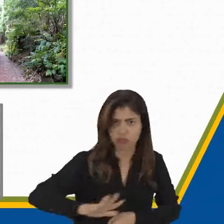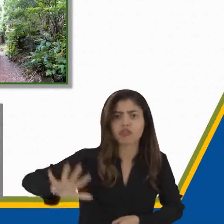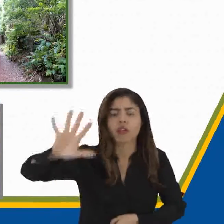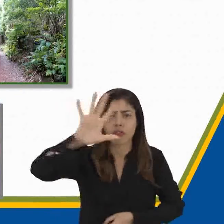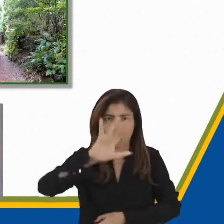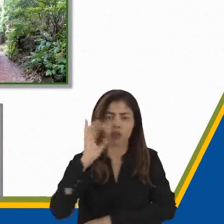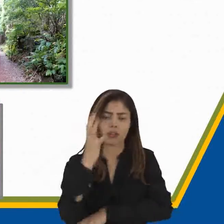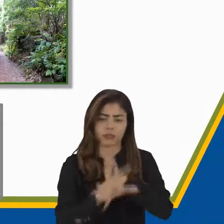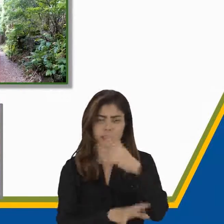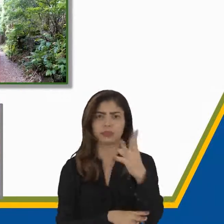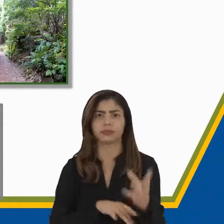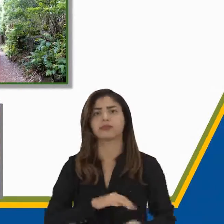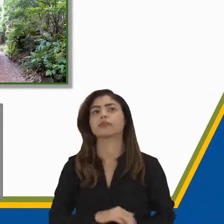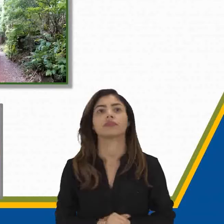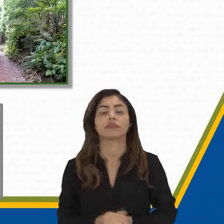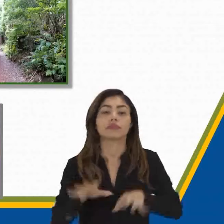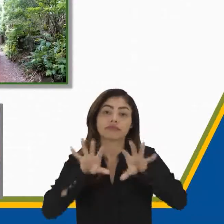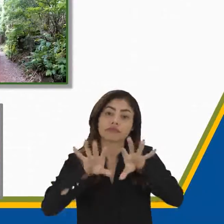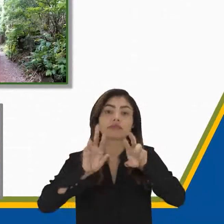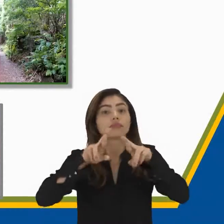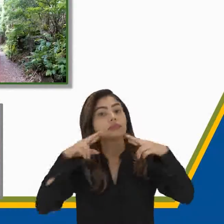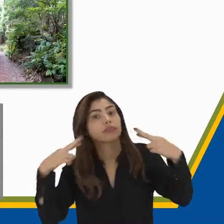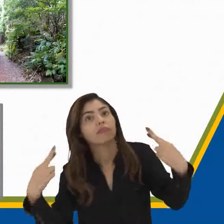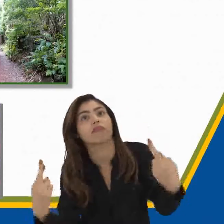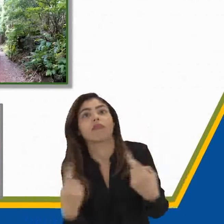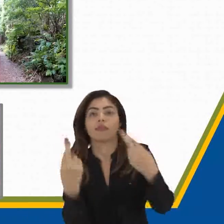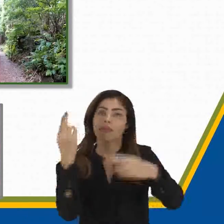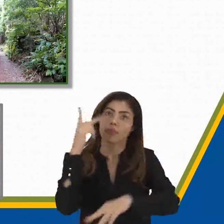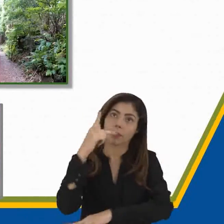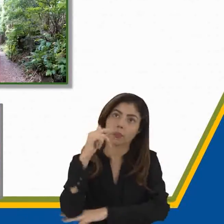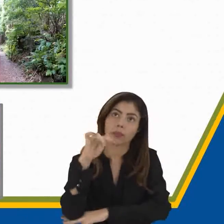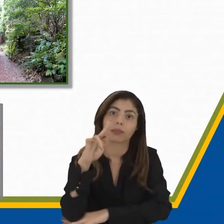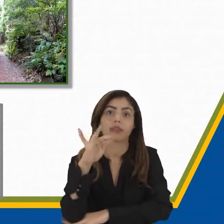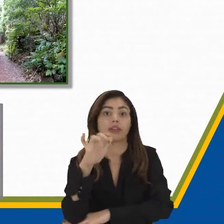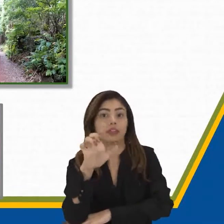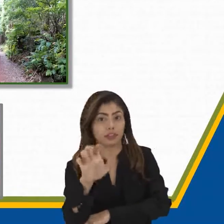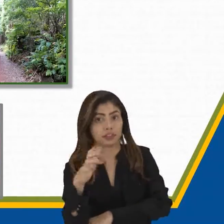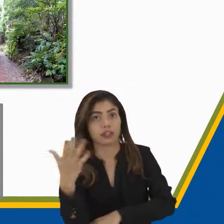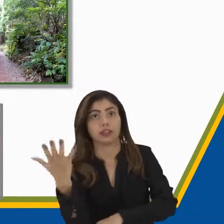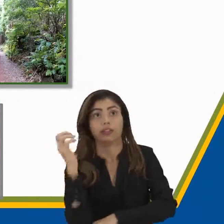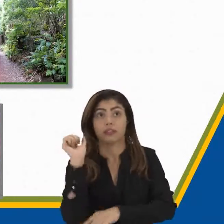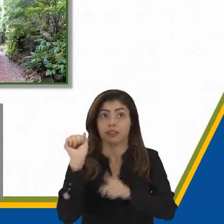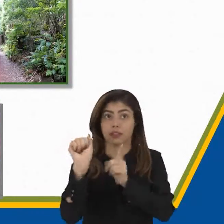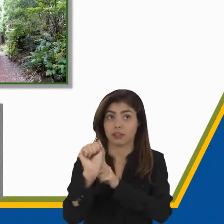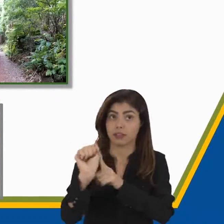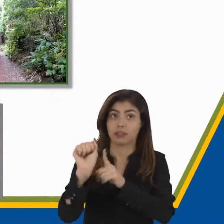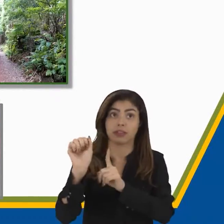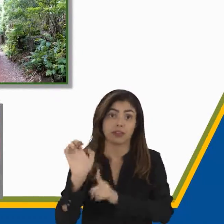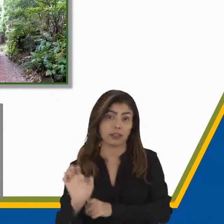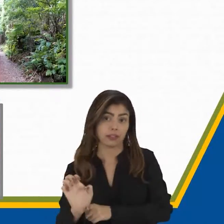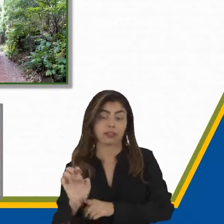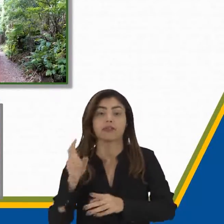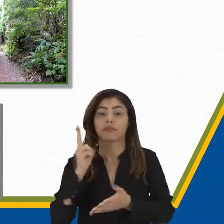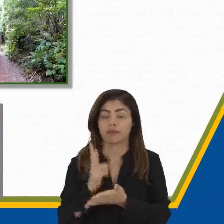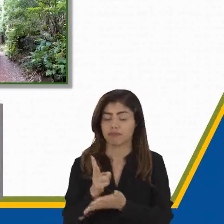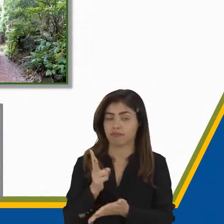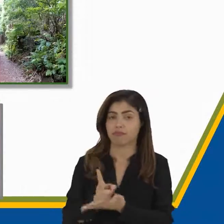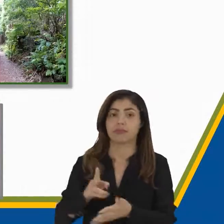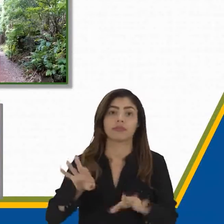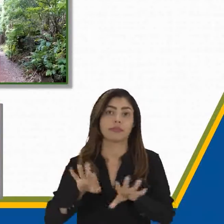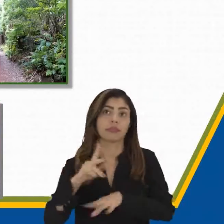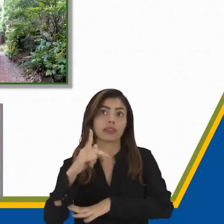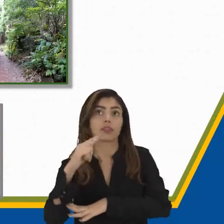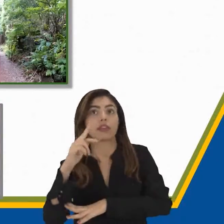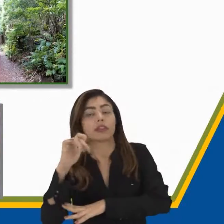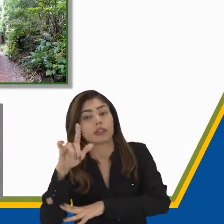reino, tá? E aí o reino plant, lembrando aí, ó, A, E no final, né? Vai ter esse som de I, então o